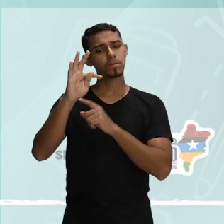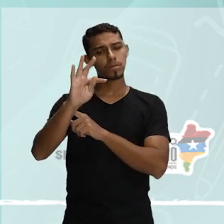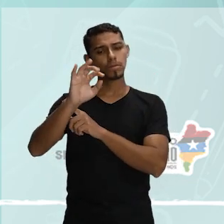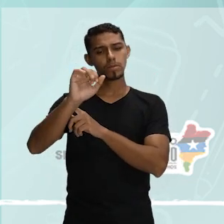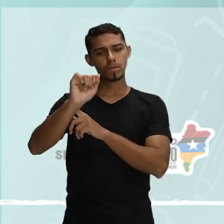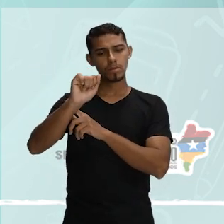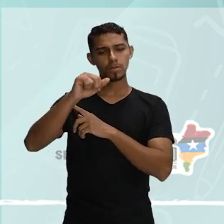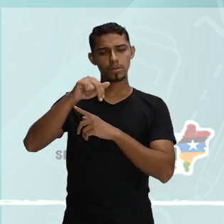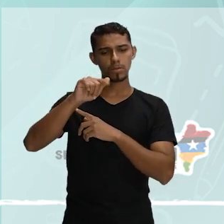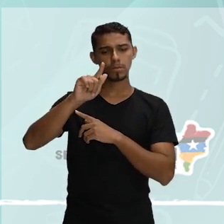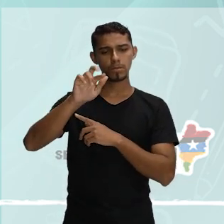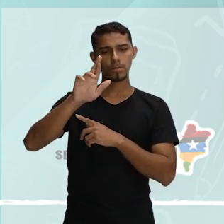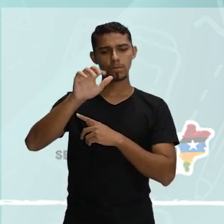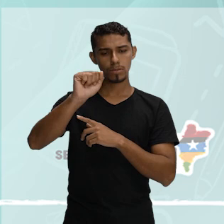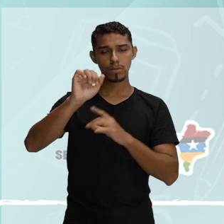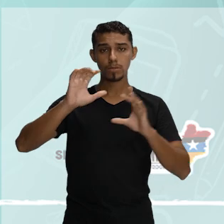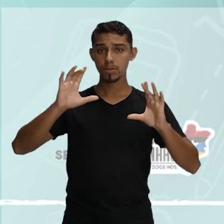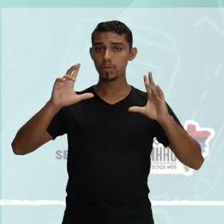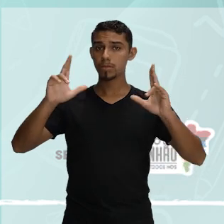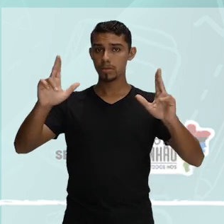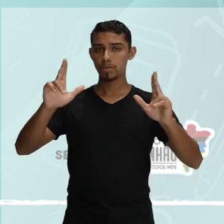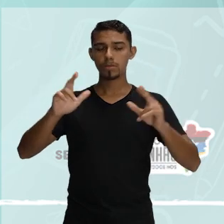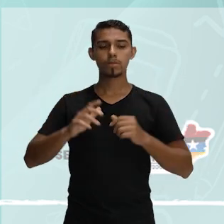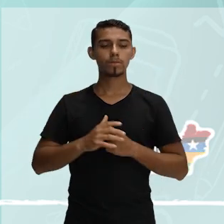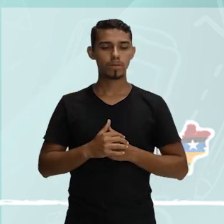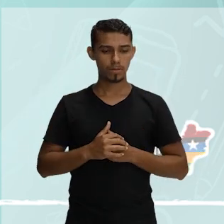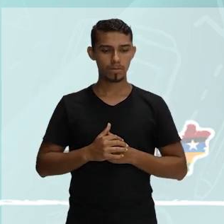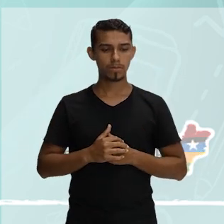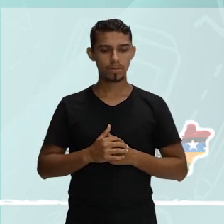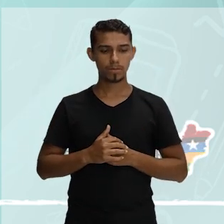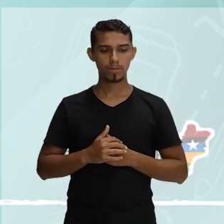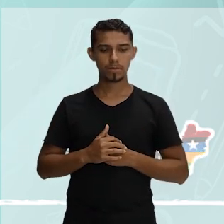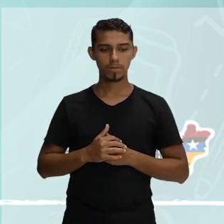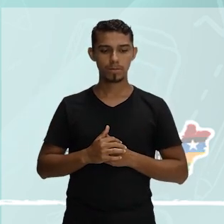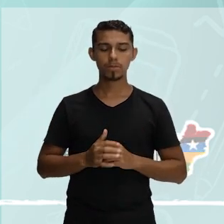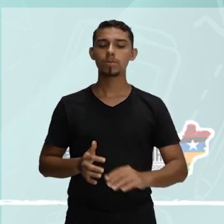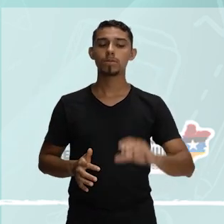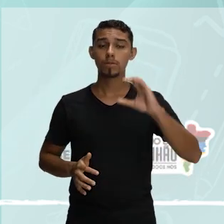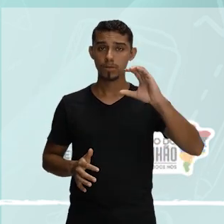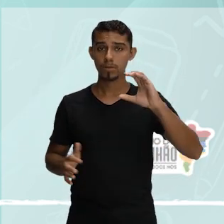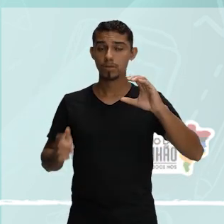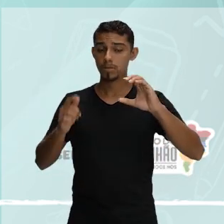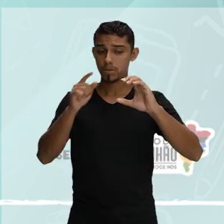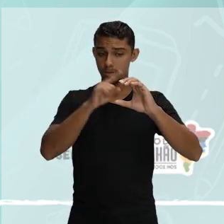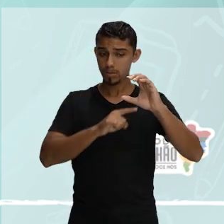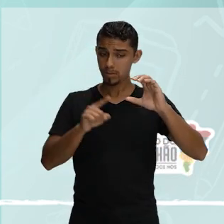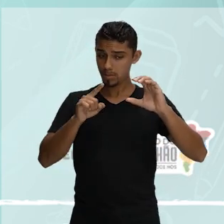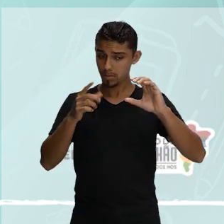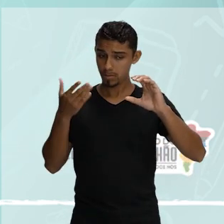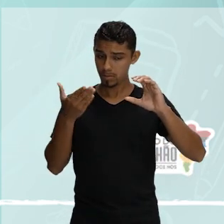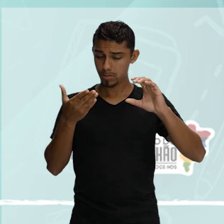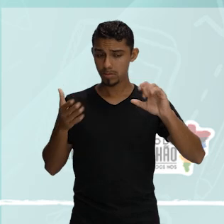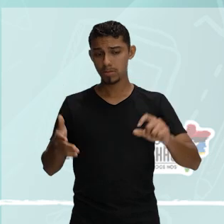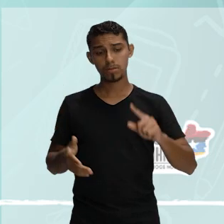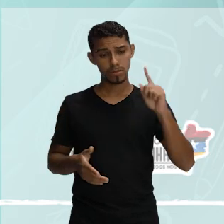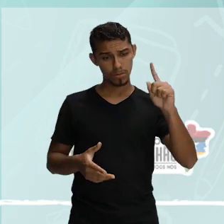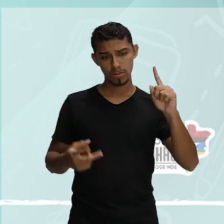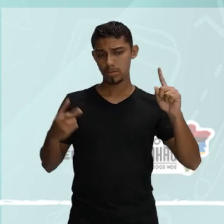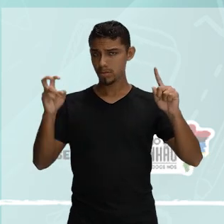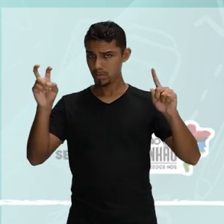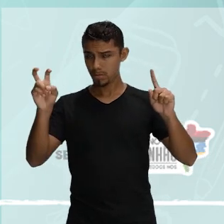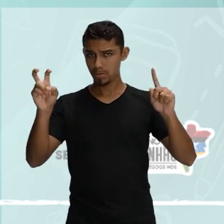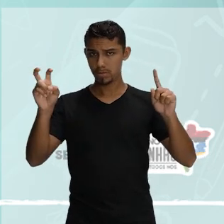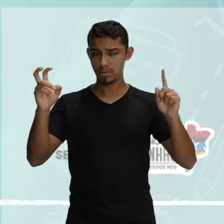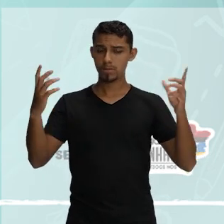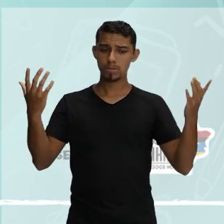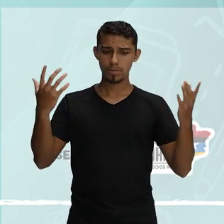eles possuem o mesmo gênero, são do mesmo gênero. Ok? A letra C diz o seguinte: 1 e 5 têm maior